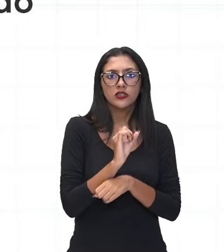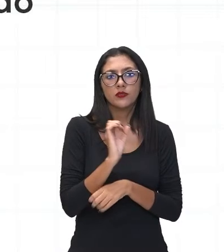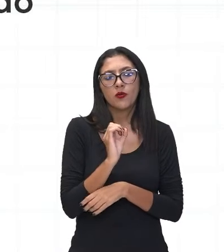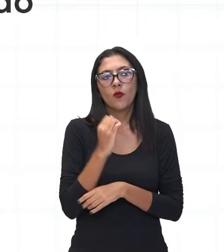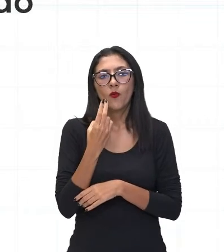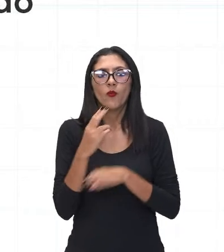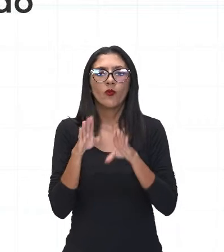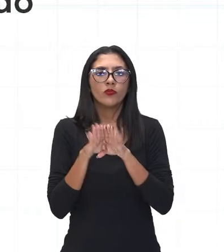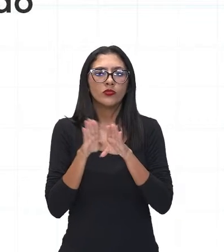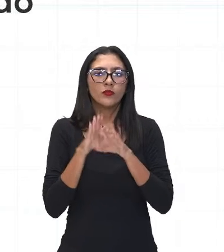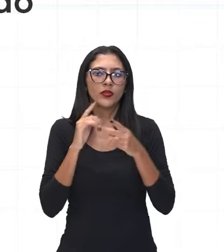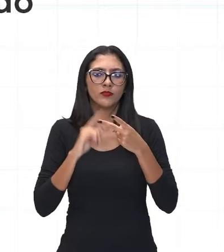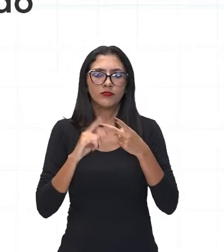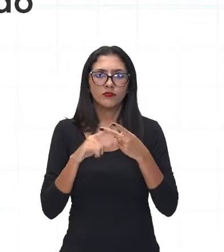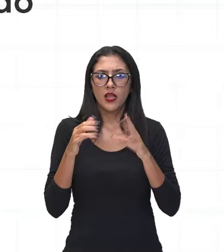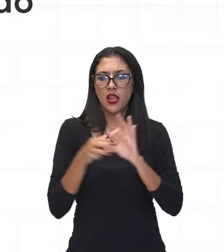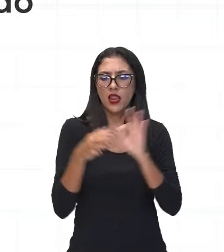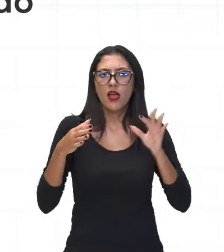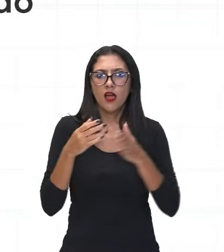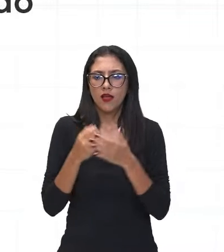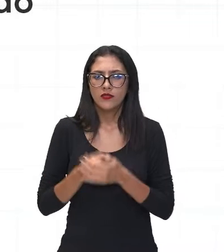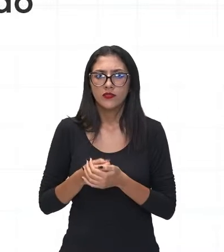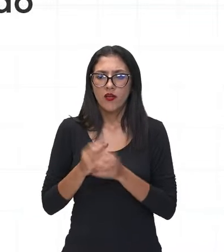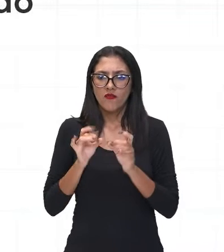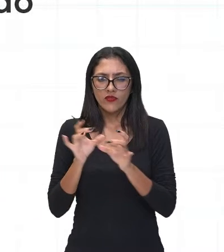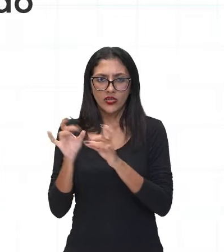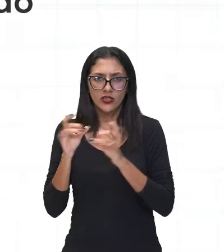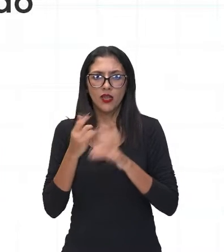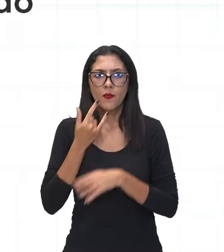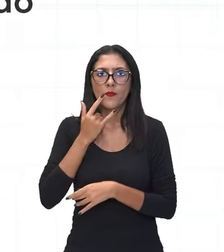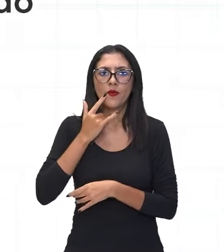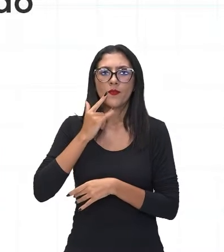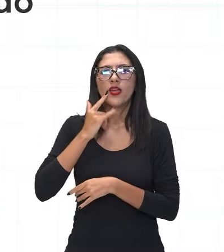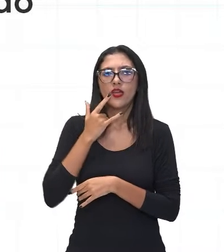alcoólicas para adolescentes de 16